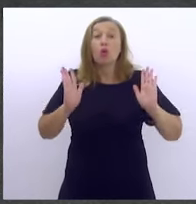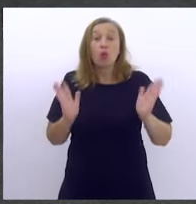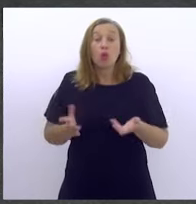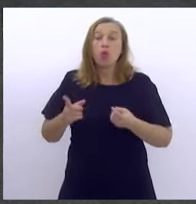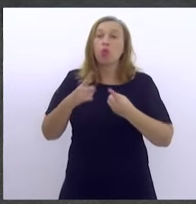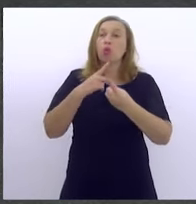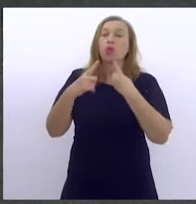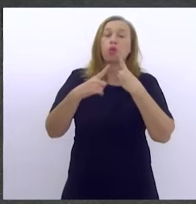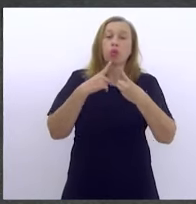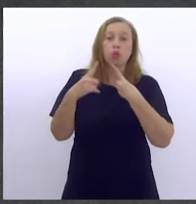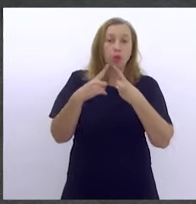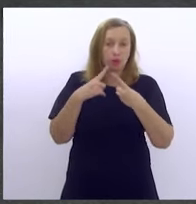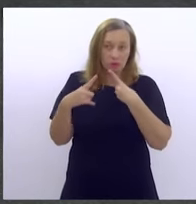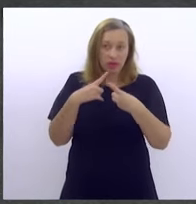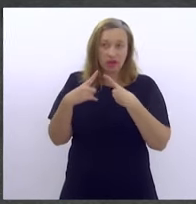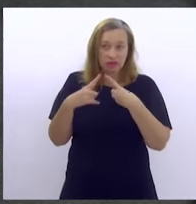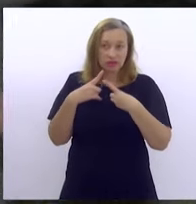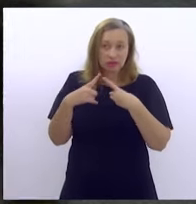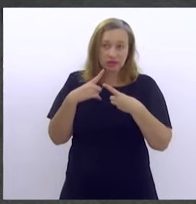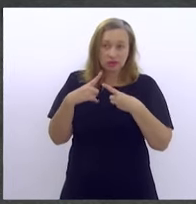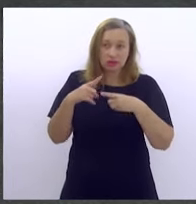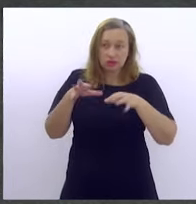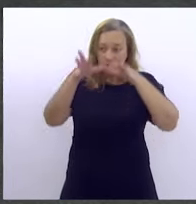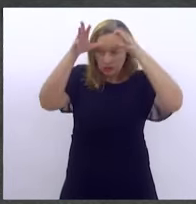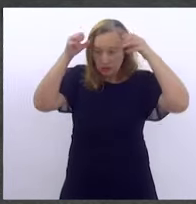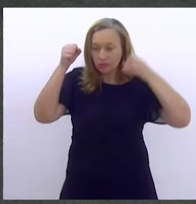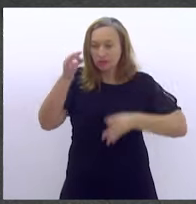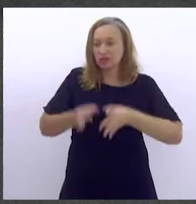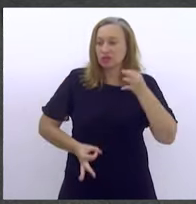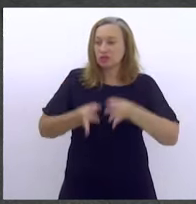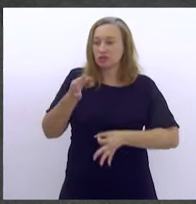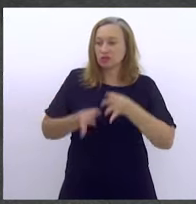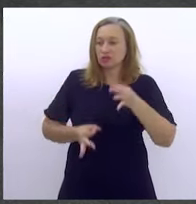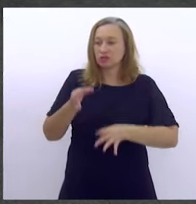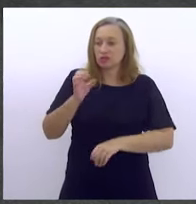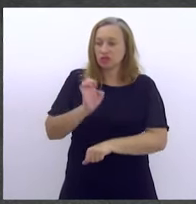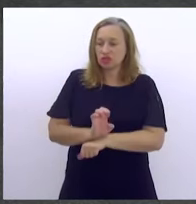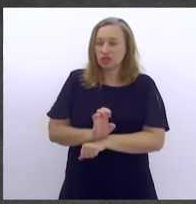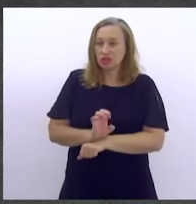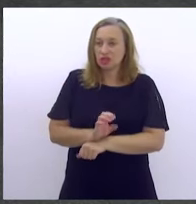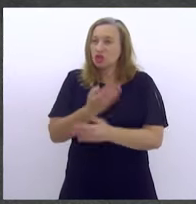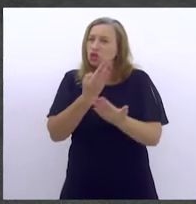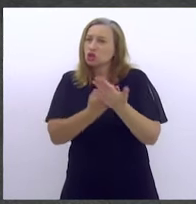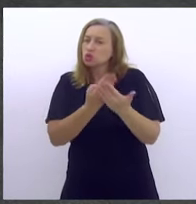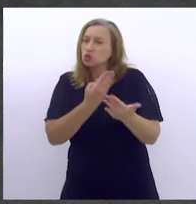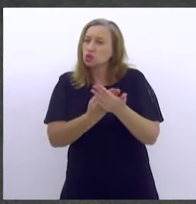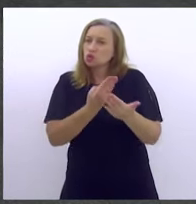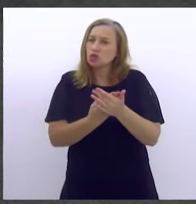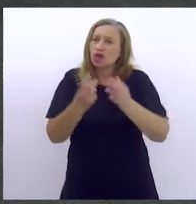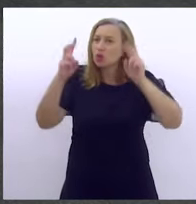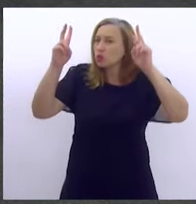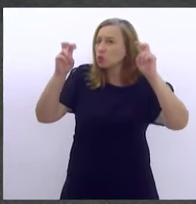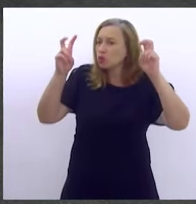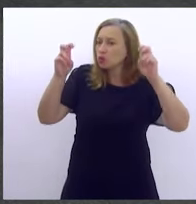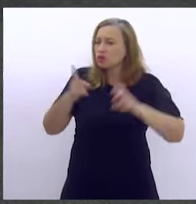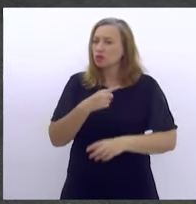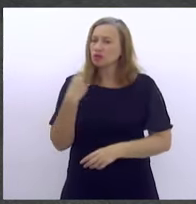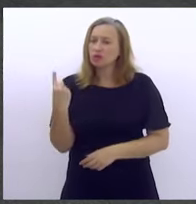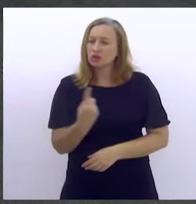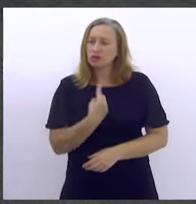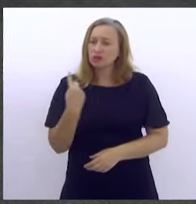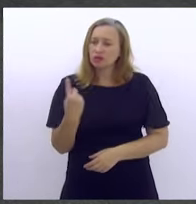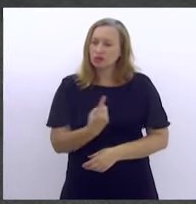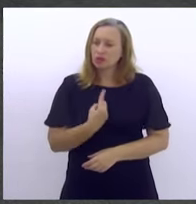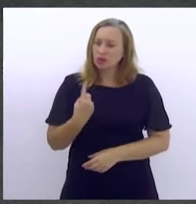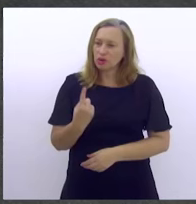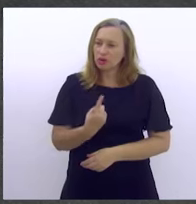debate instalado no Tribunal de Contas do Estado. Estudando o tema, nós descobrimos, né,